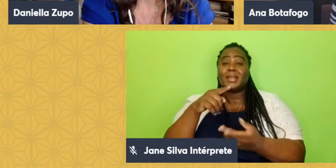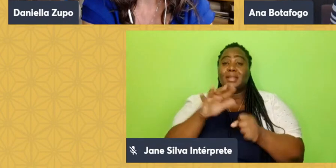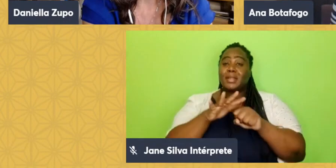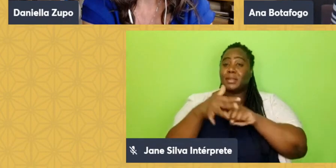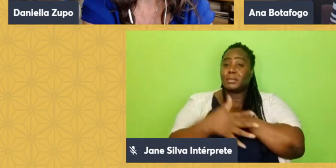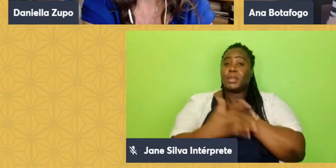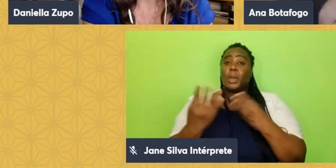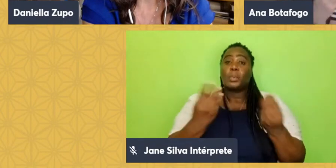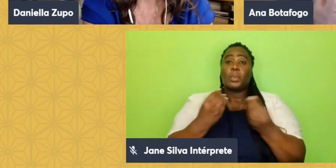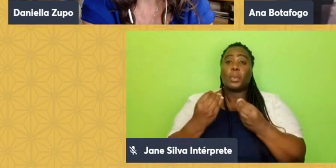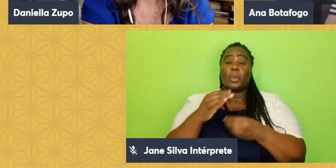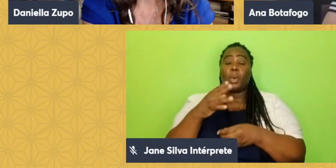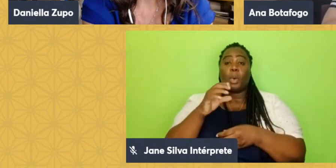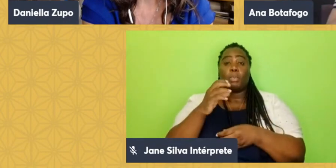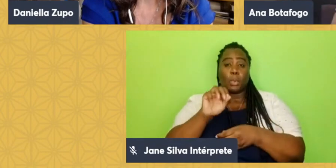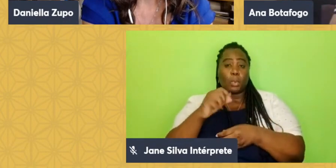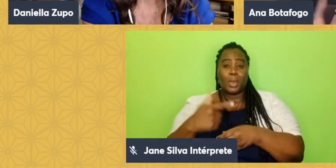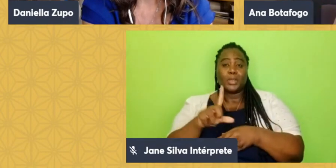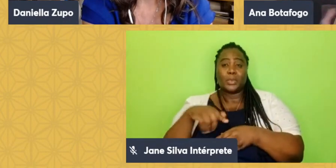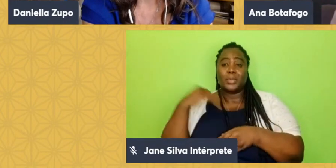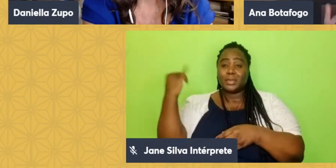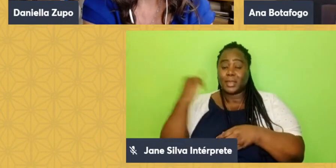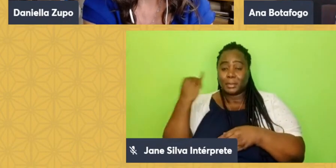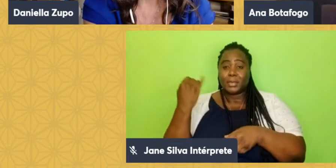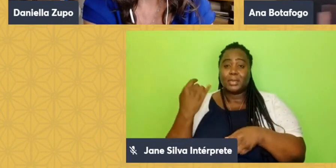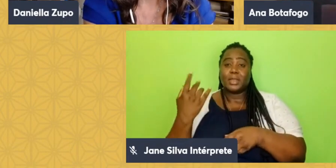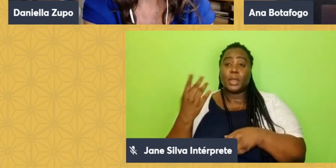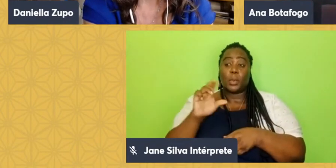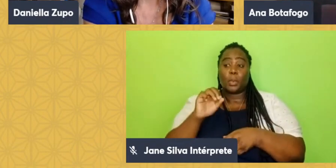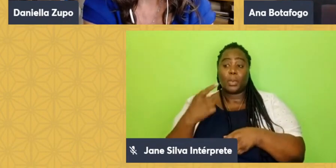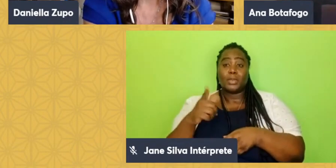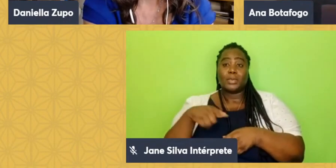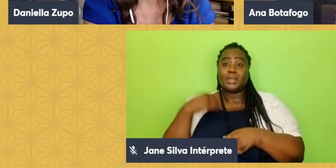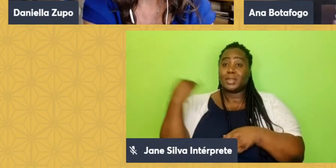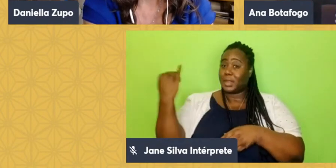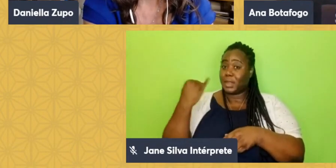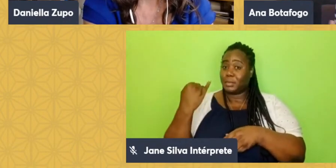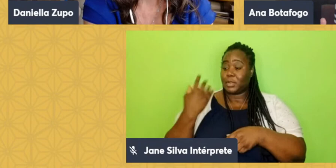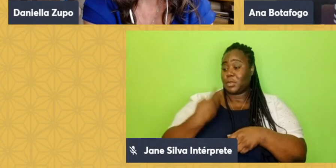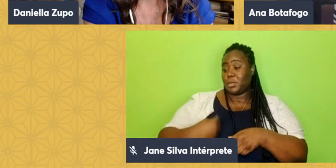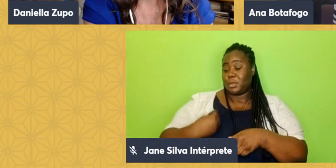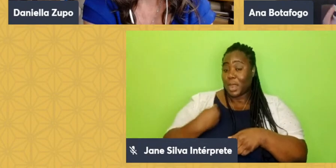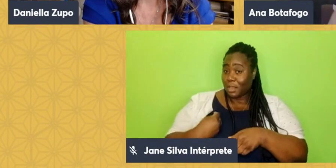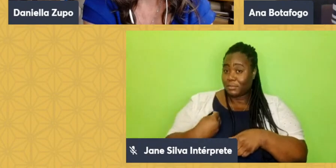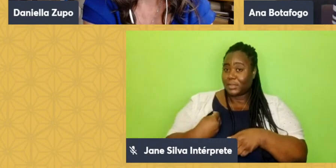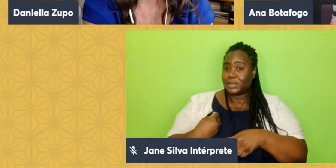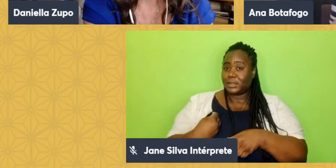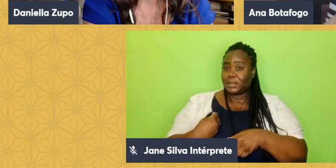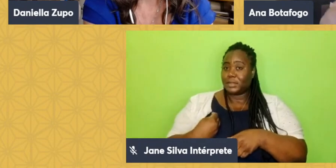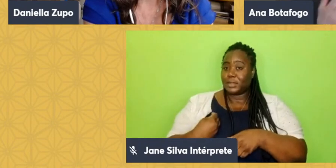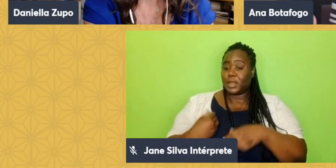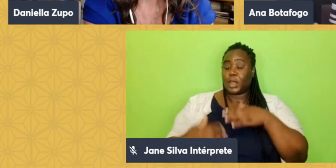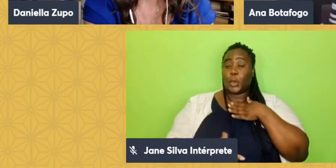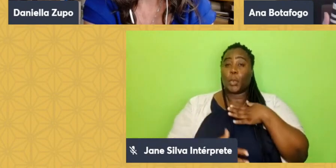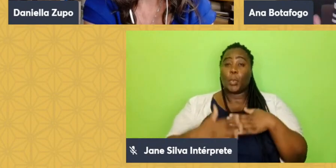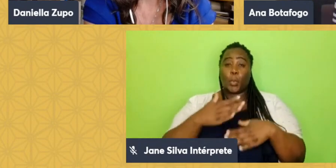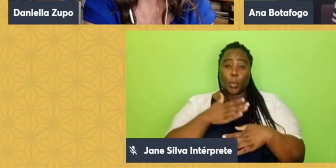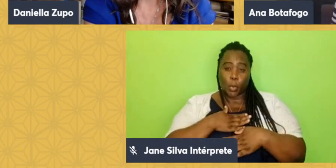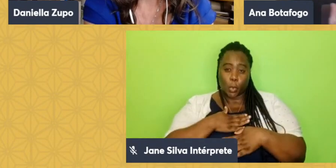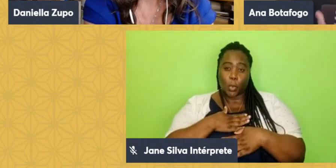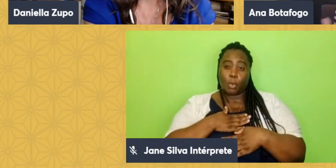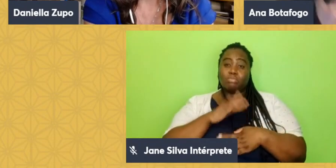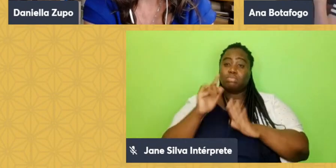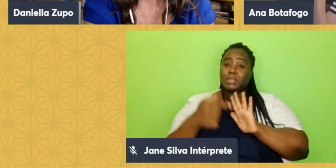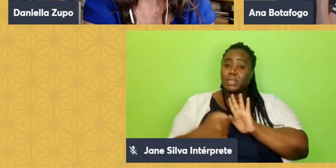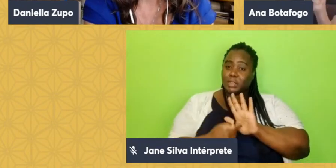o oxigênio é importante e enfim o oxigênio é importante para a vida e para um corpo que